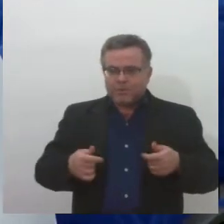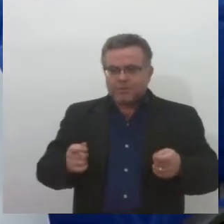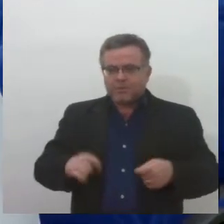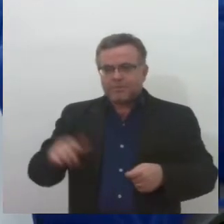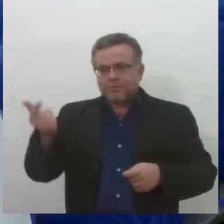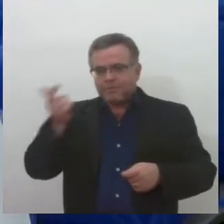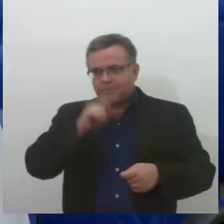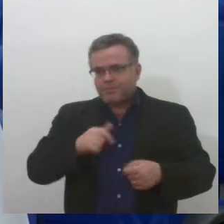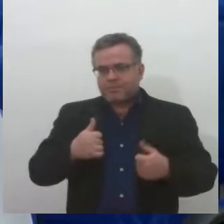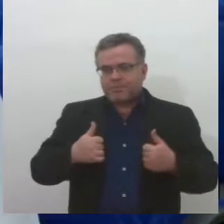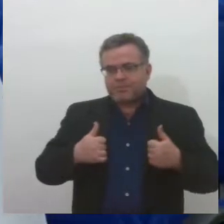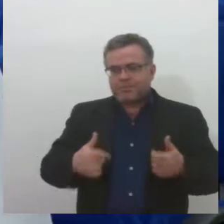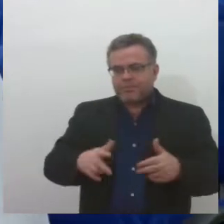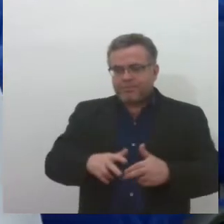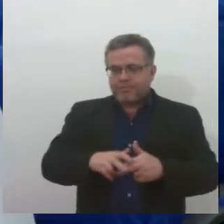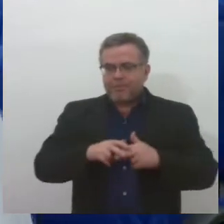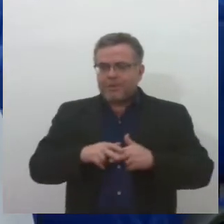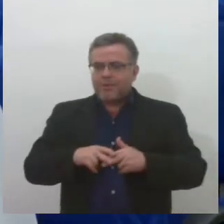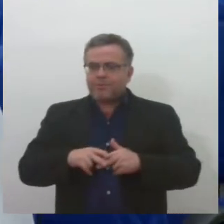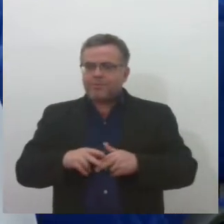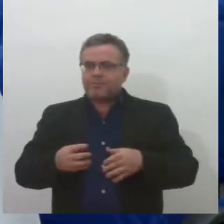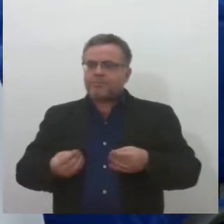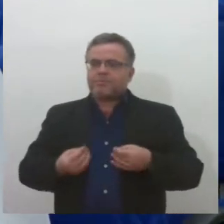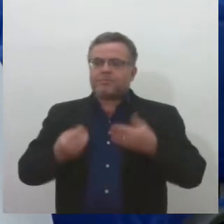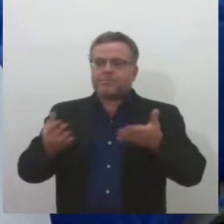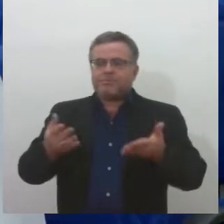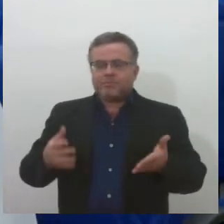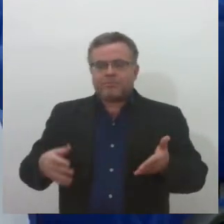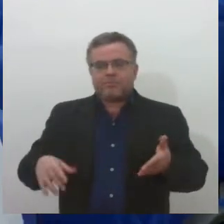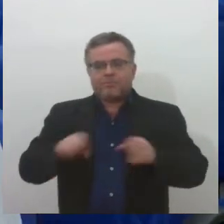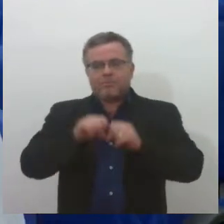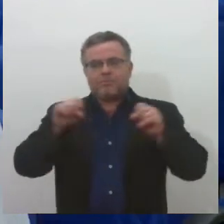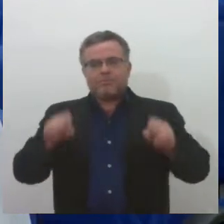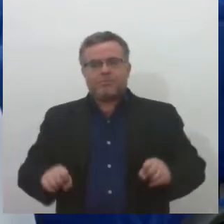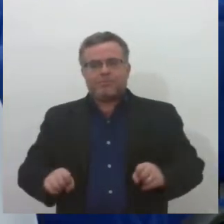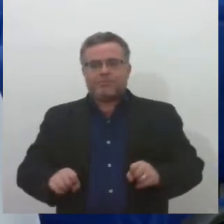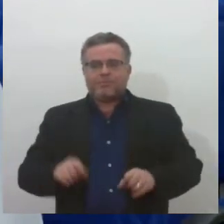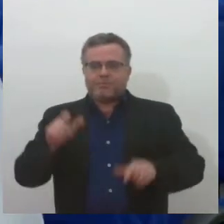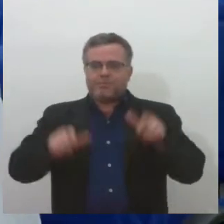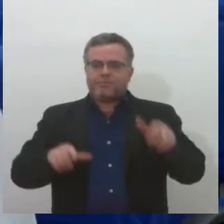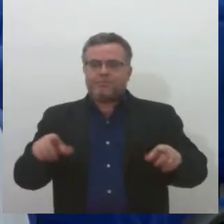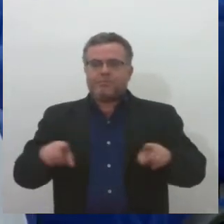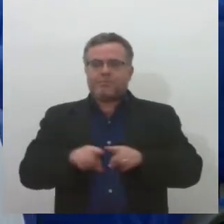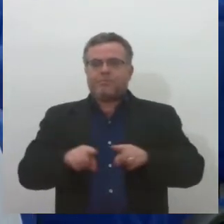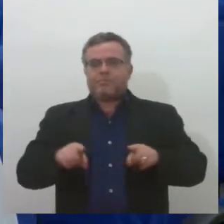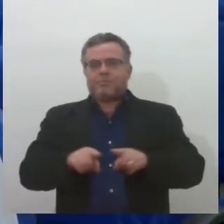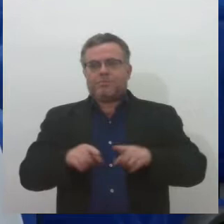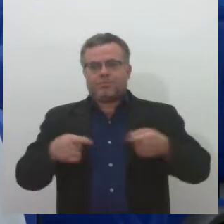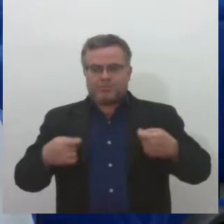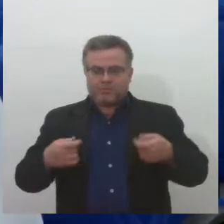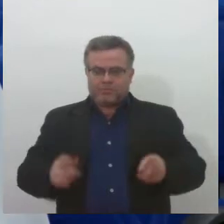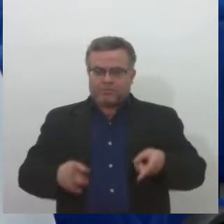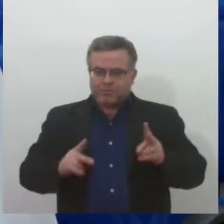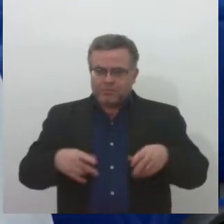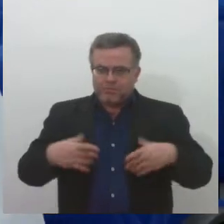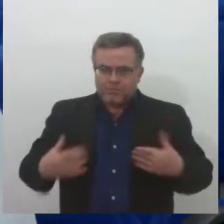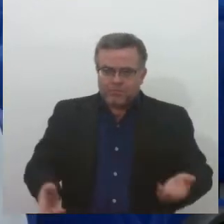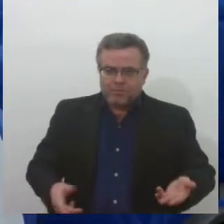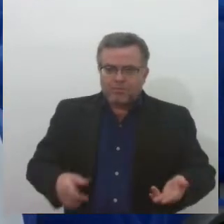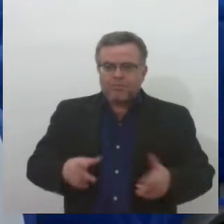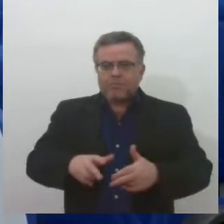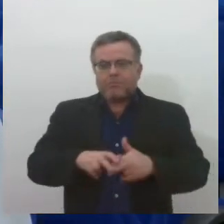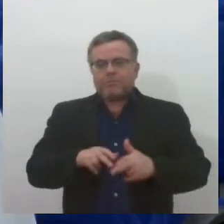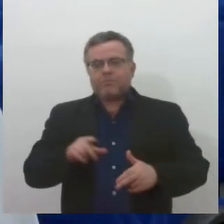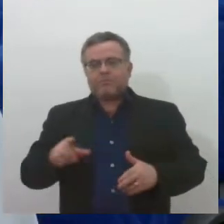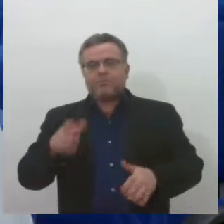ganhar peso então além de melhorar o sistema imunológico dele também precisa recuperação de peso então esse Leite realmente